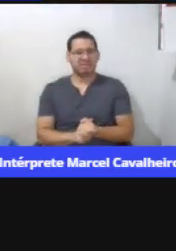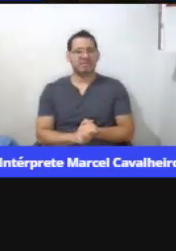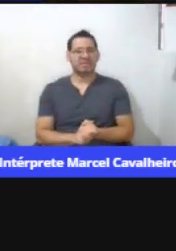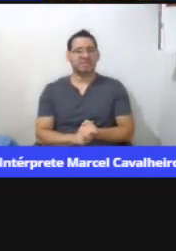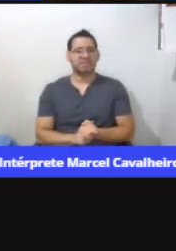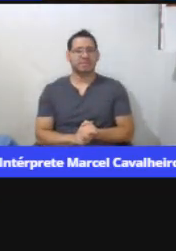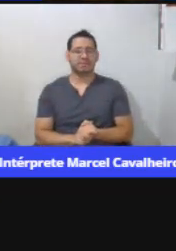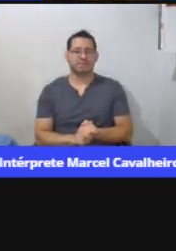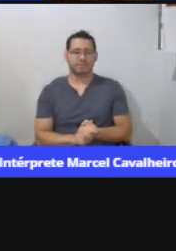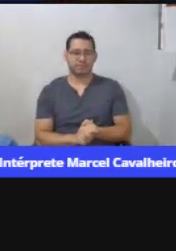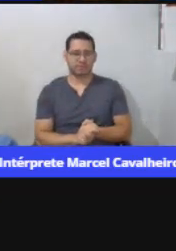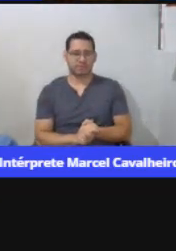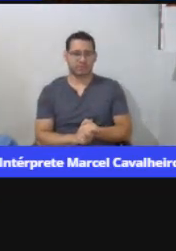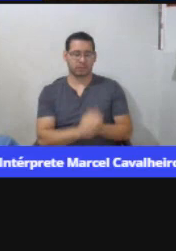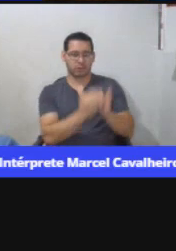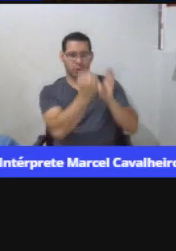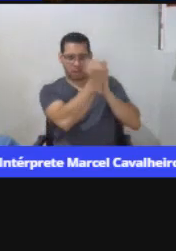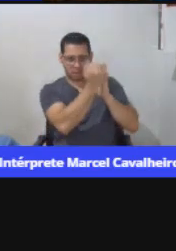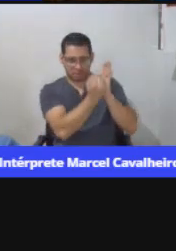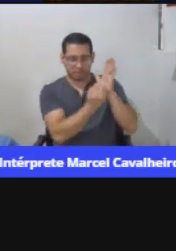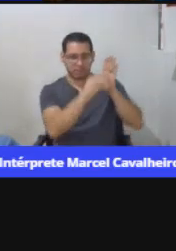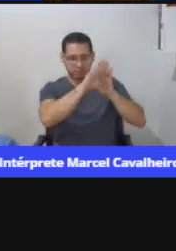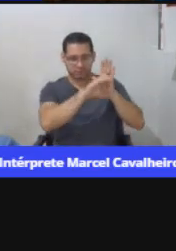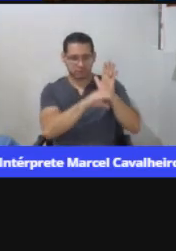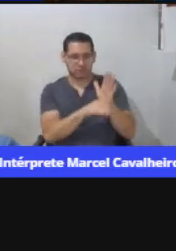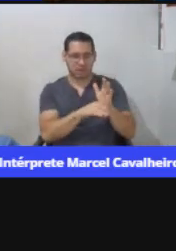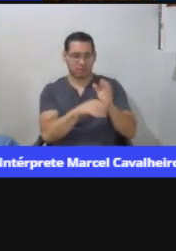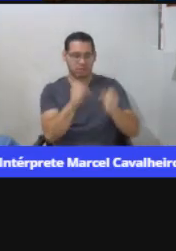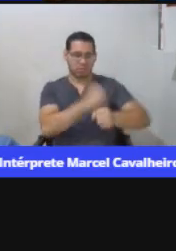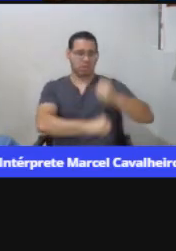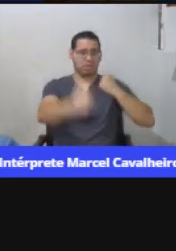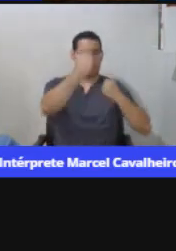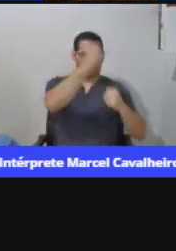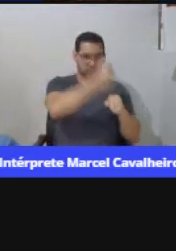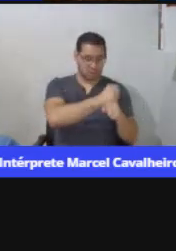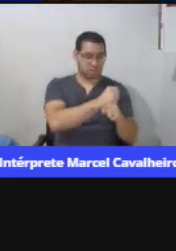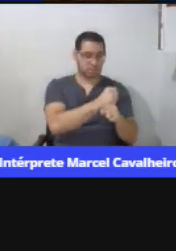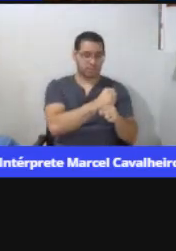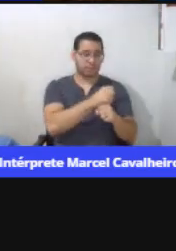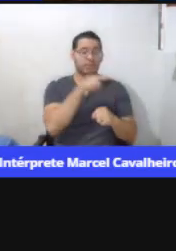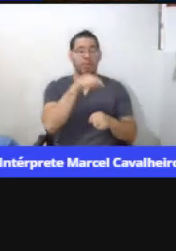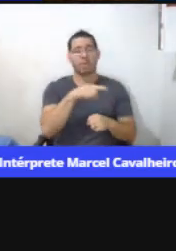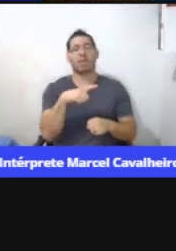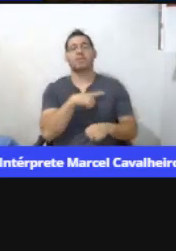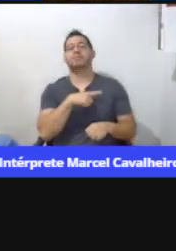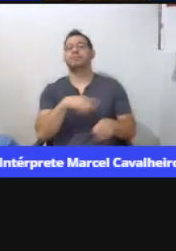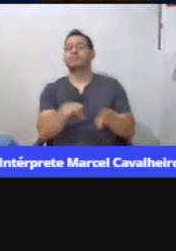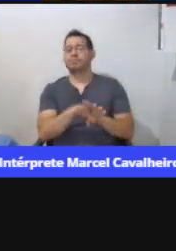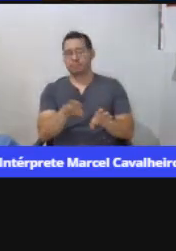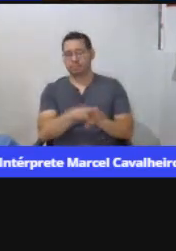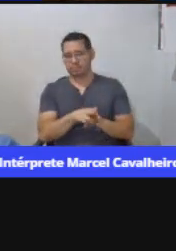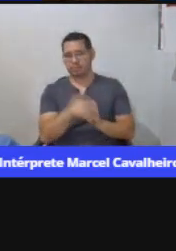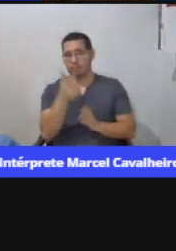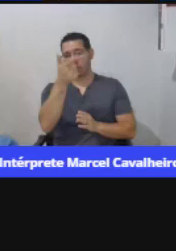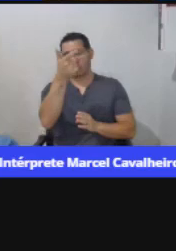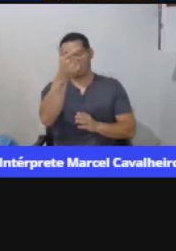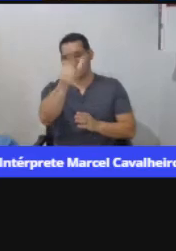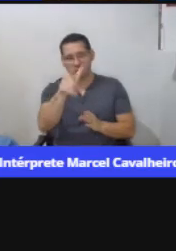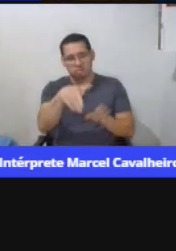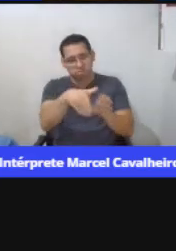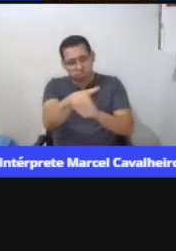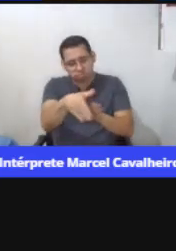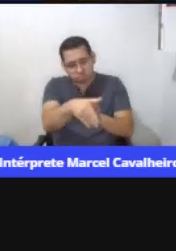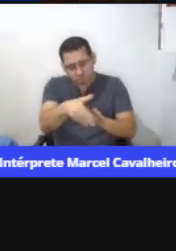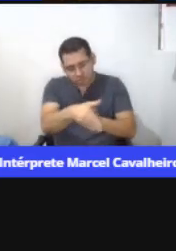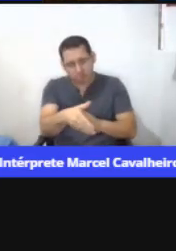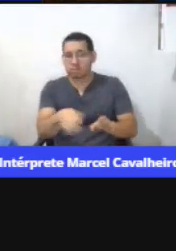versão preliminar, que foi lançado no ano passado, de 2020, lá nós temos também outras